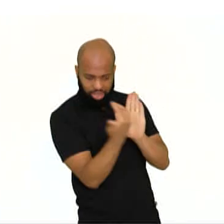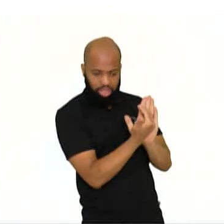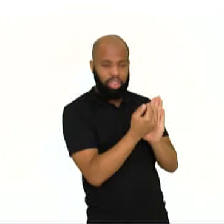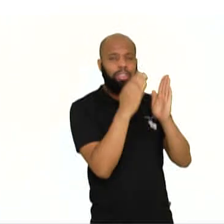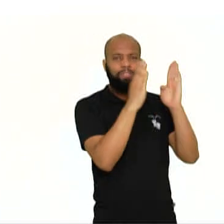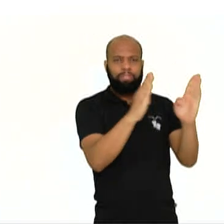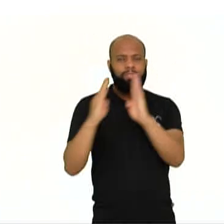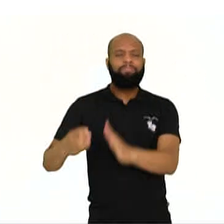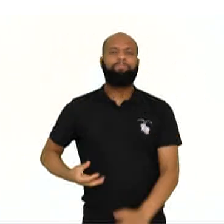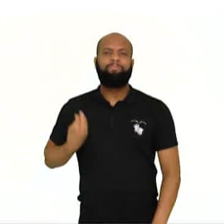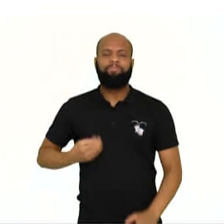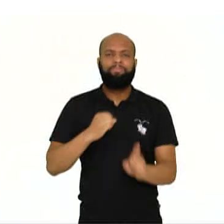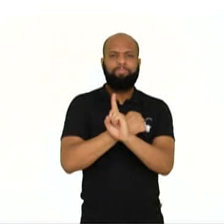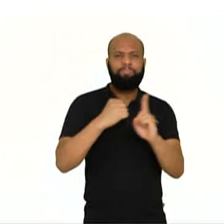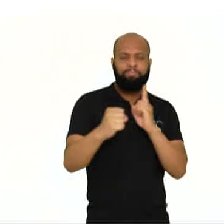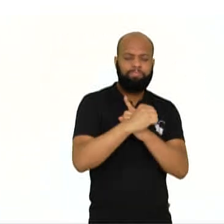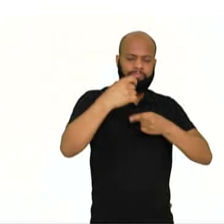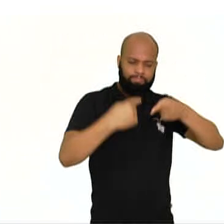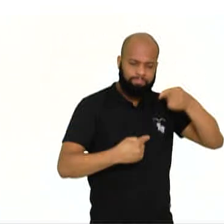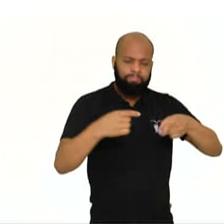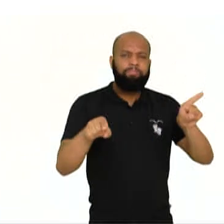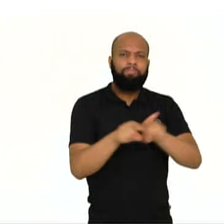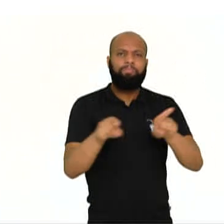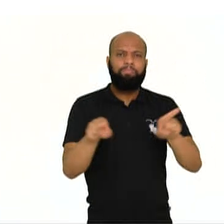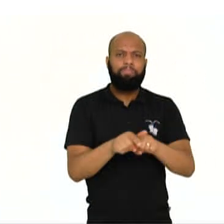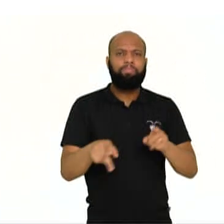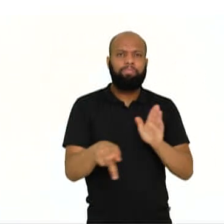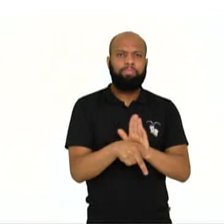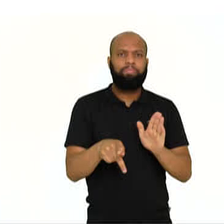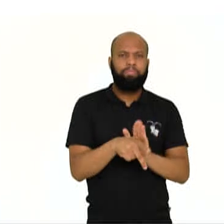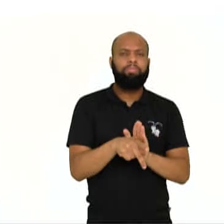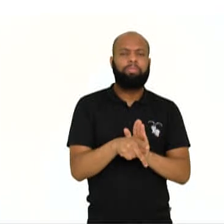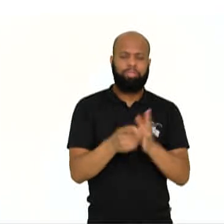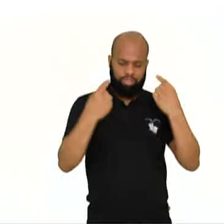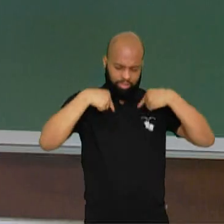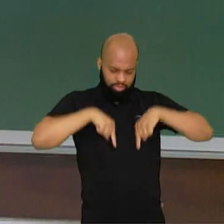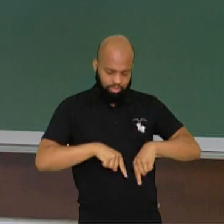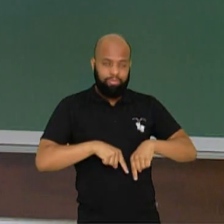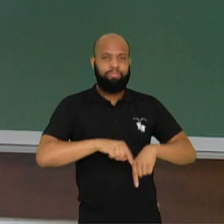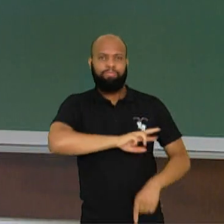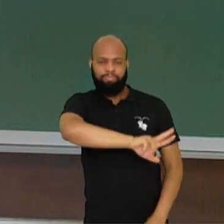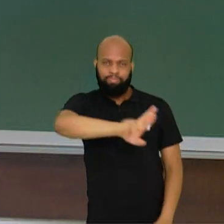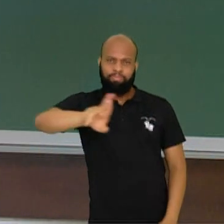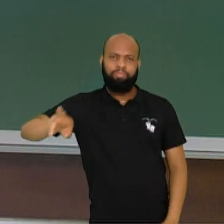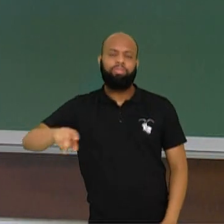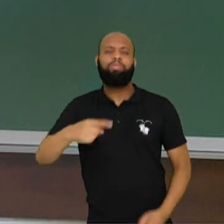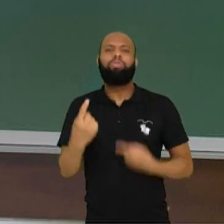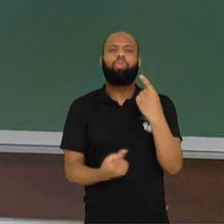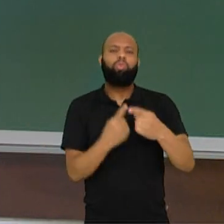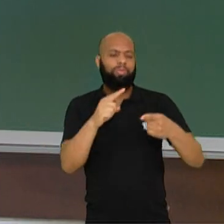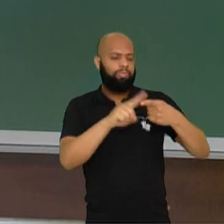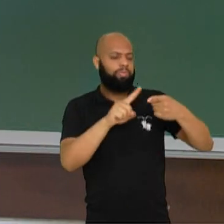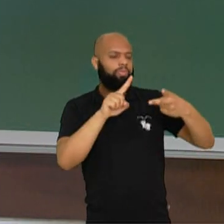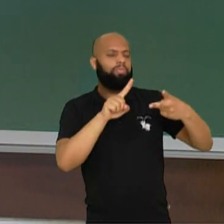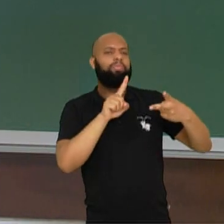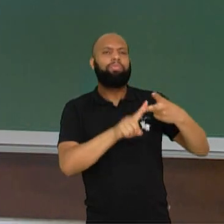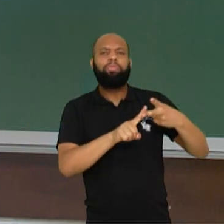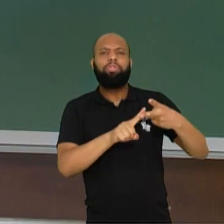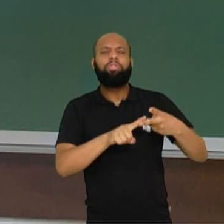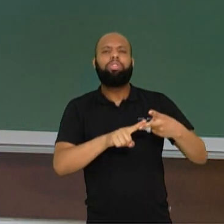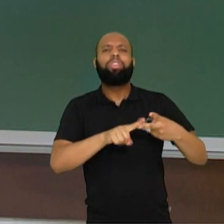da vida social, política e espiritual em geral. Então, qual dessas duas frases aí